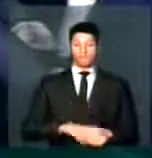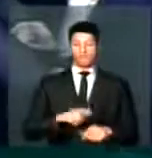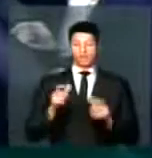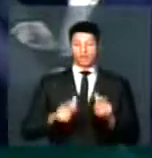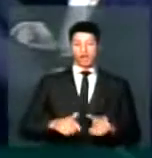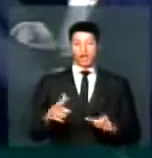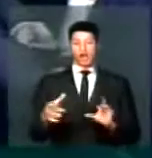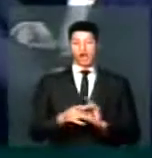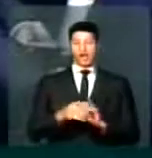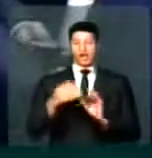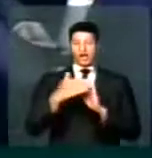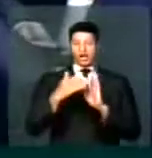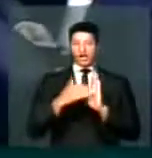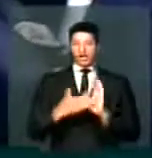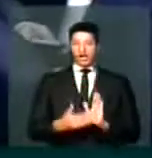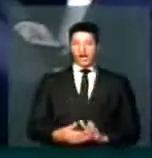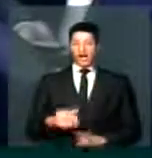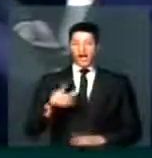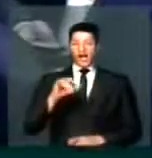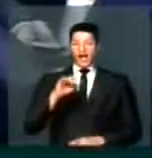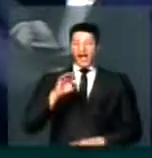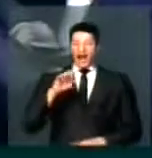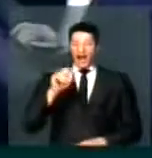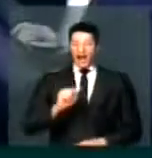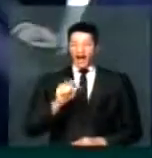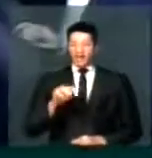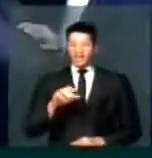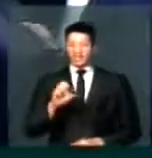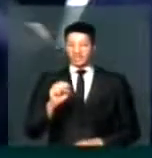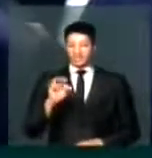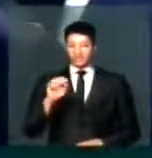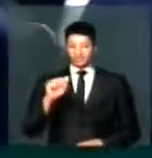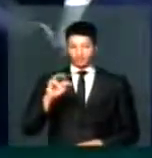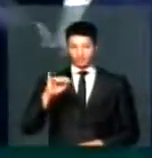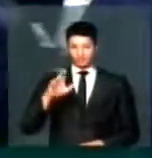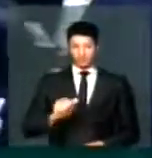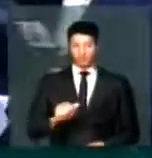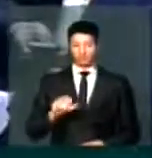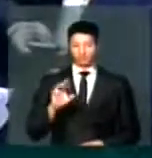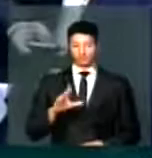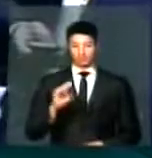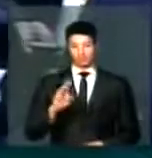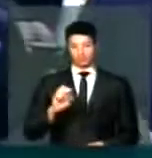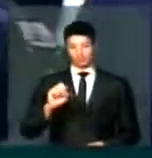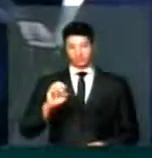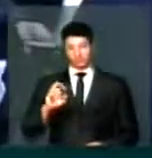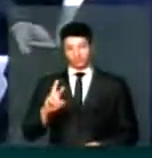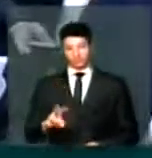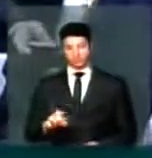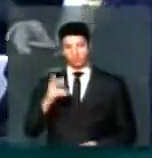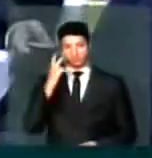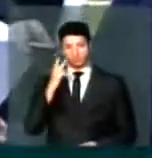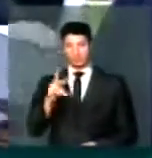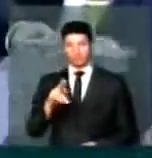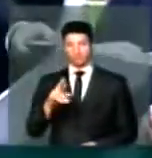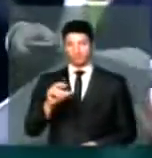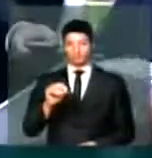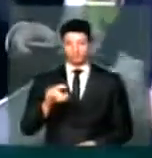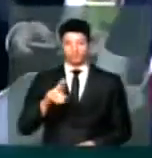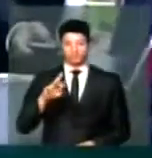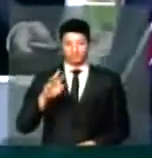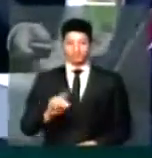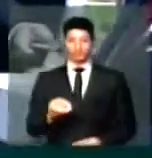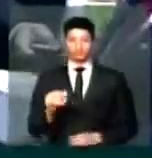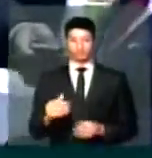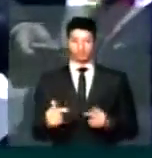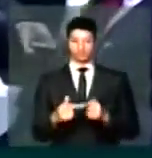se estabelece uma lista, a lista é estática. Então a lista só serve para produtos que estão